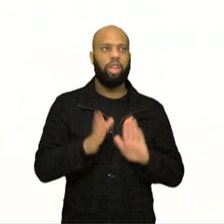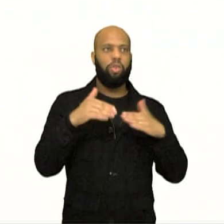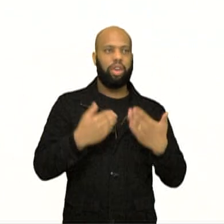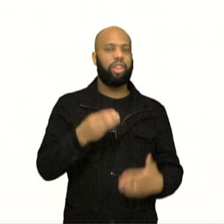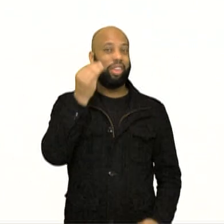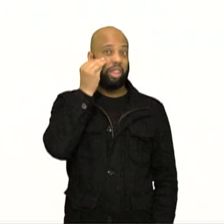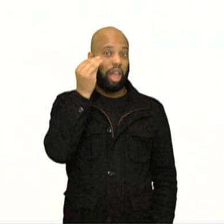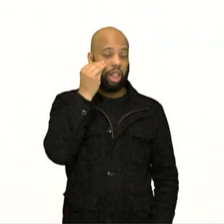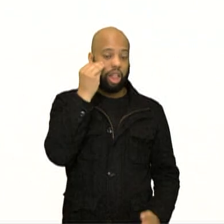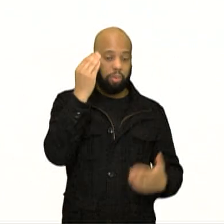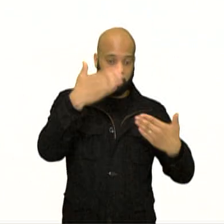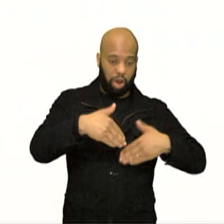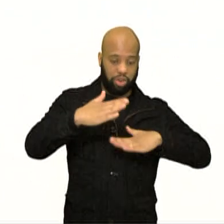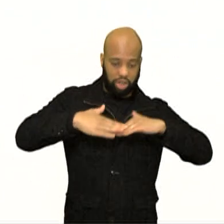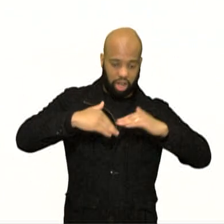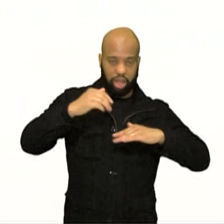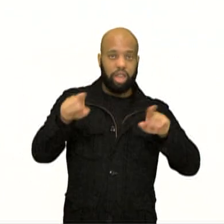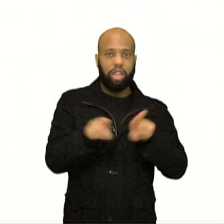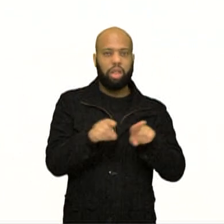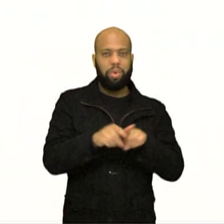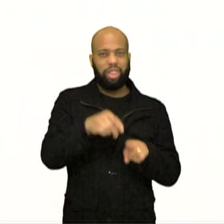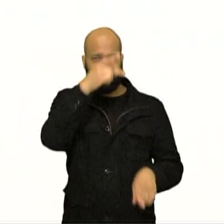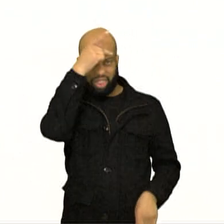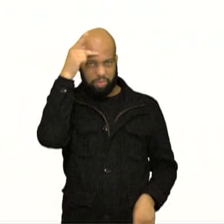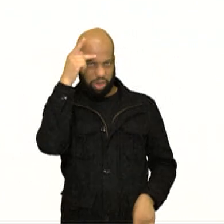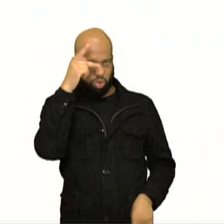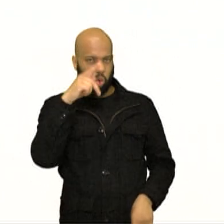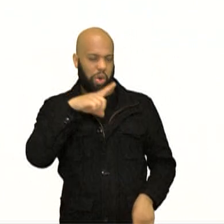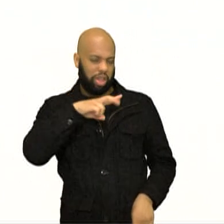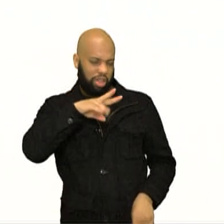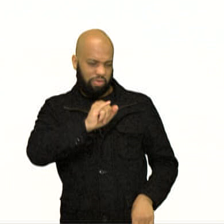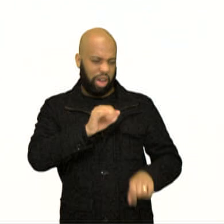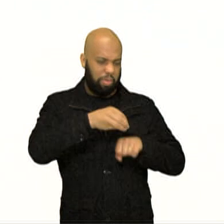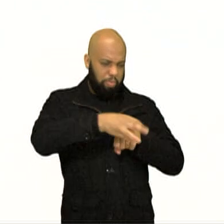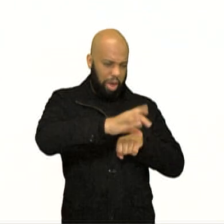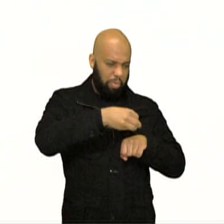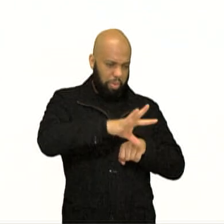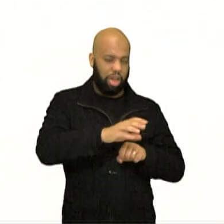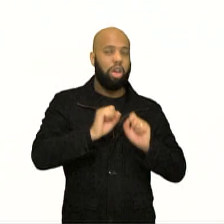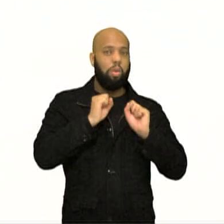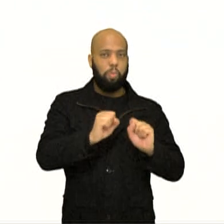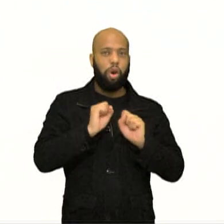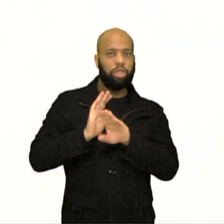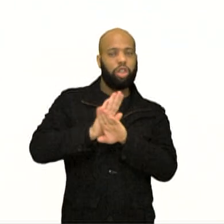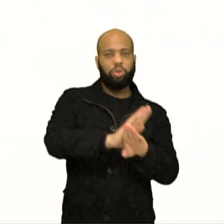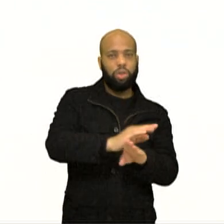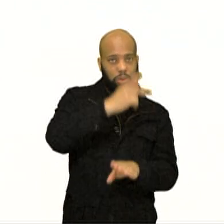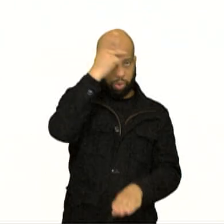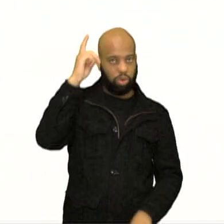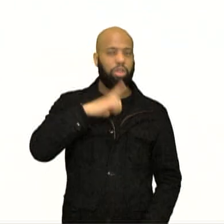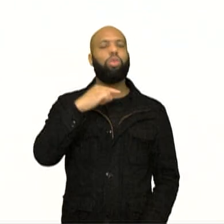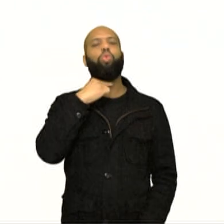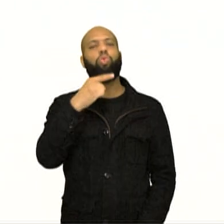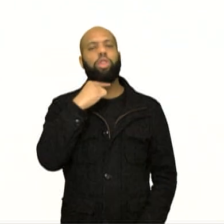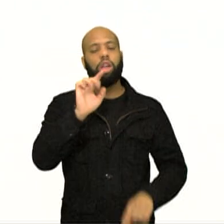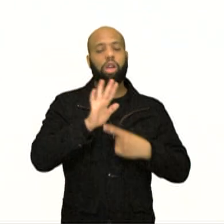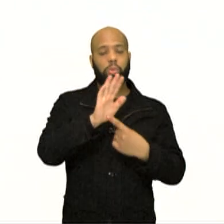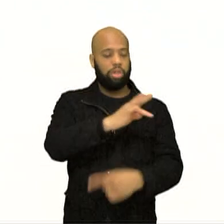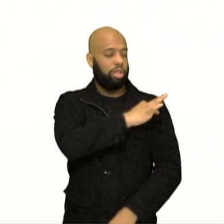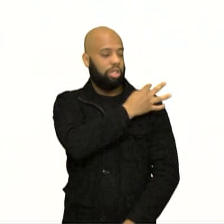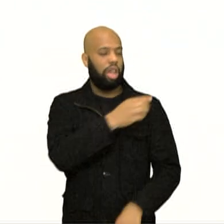de carreira, assim como o coach vocacional, podem orientar quem tem dúvidas, trabalhando a parte técnica